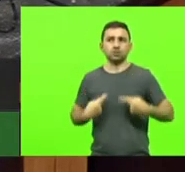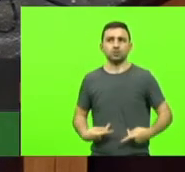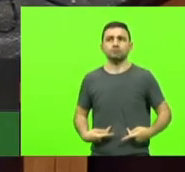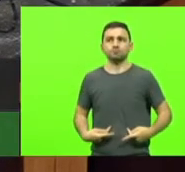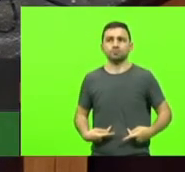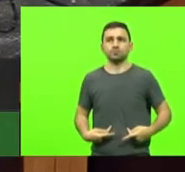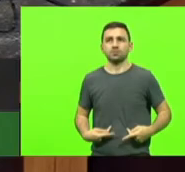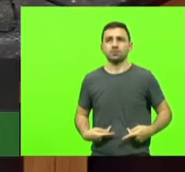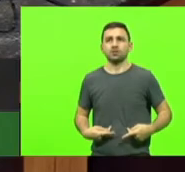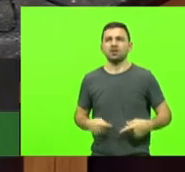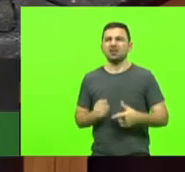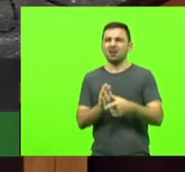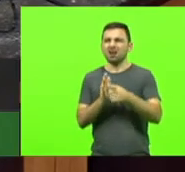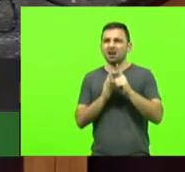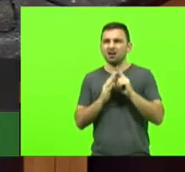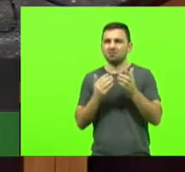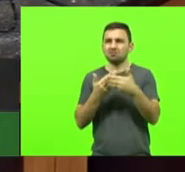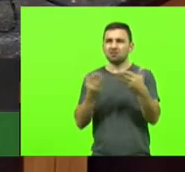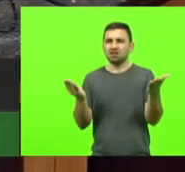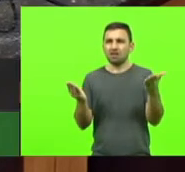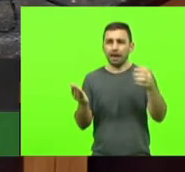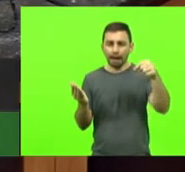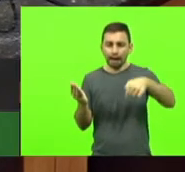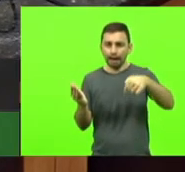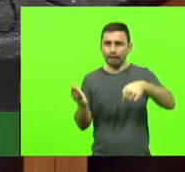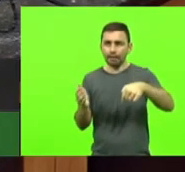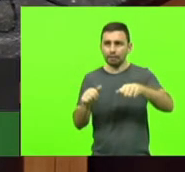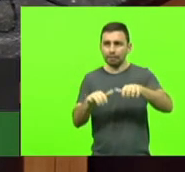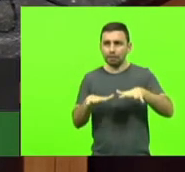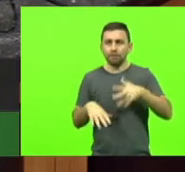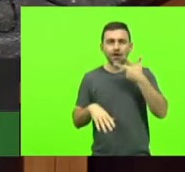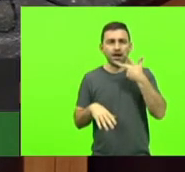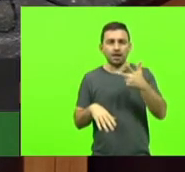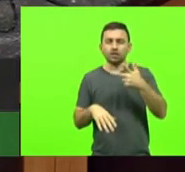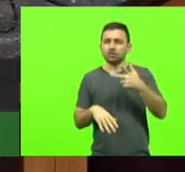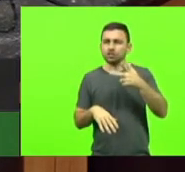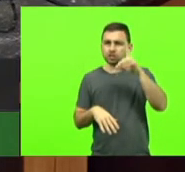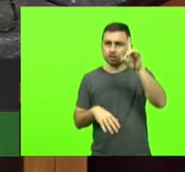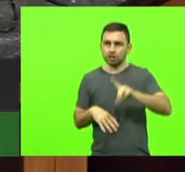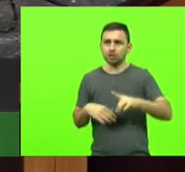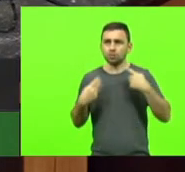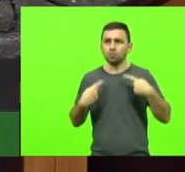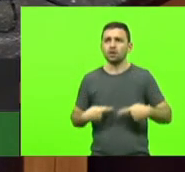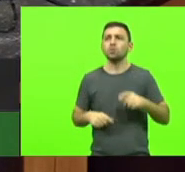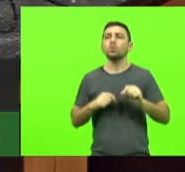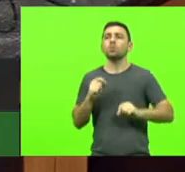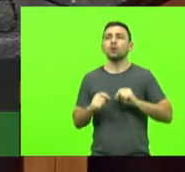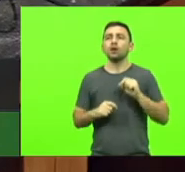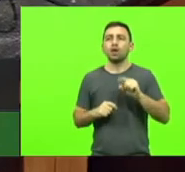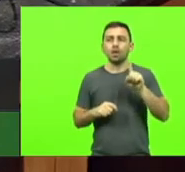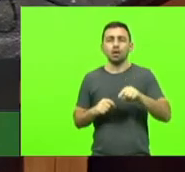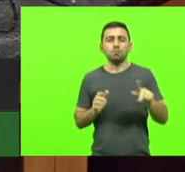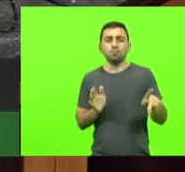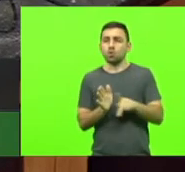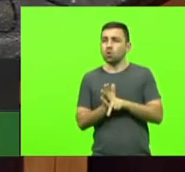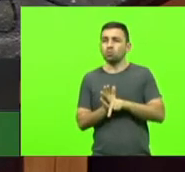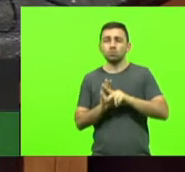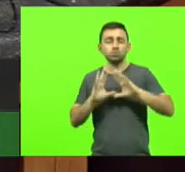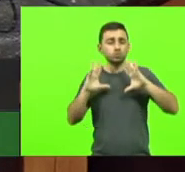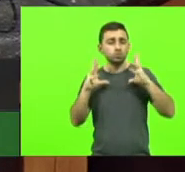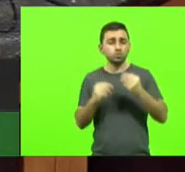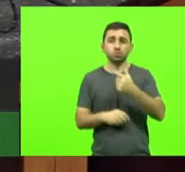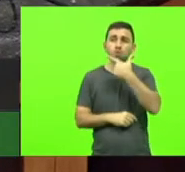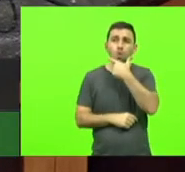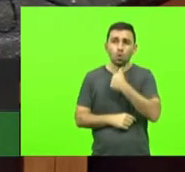que esbocem reações aqui, quando falam em direitos humanos, são aqueles que pertencem a todos e a